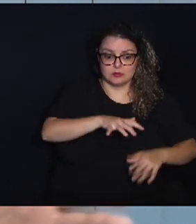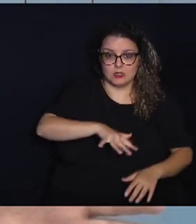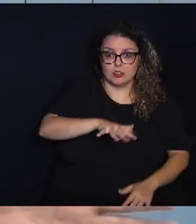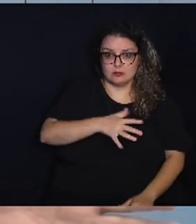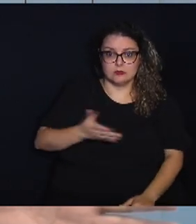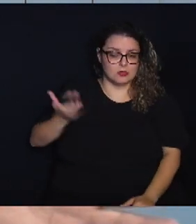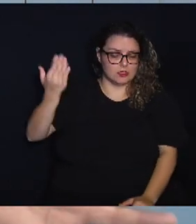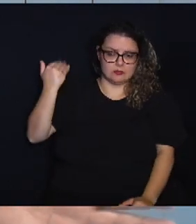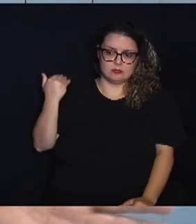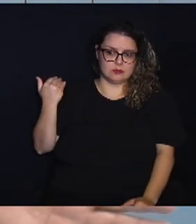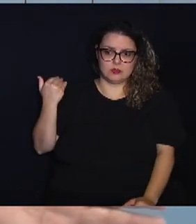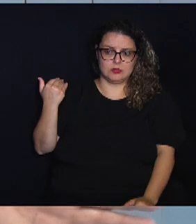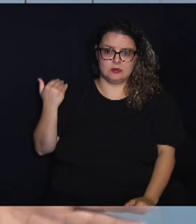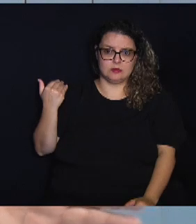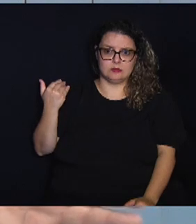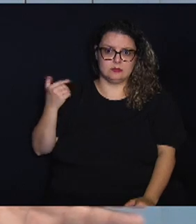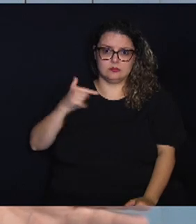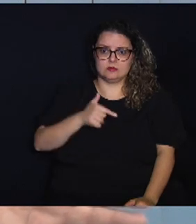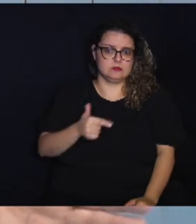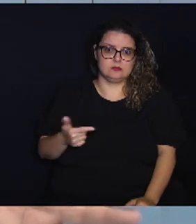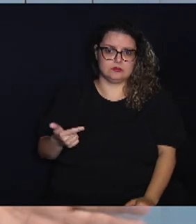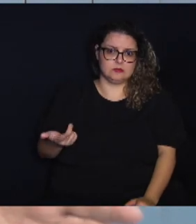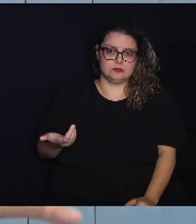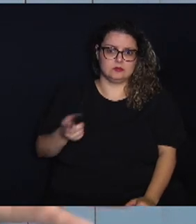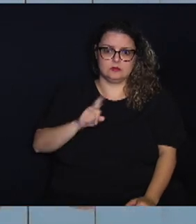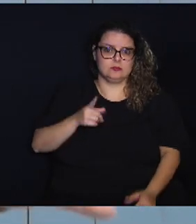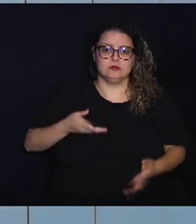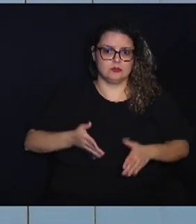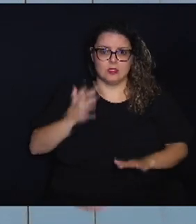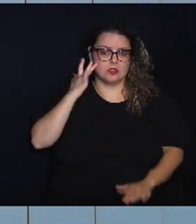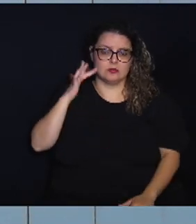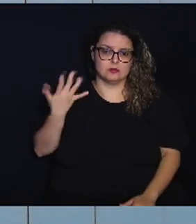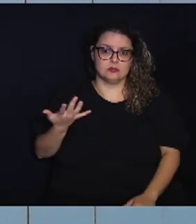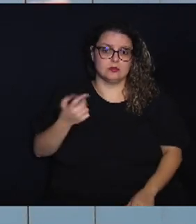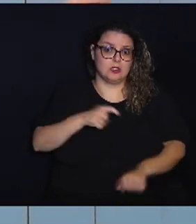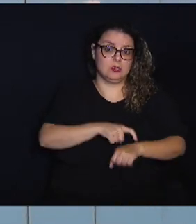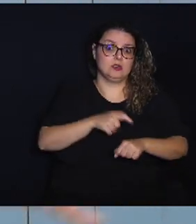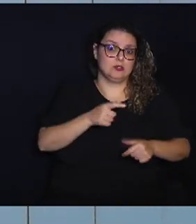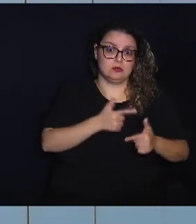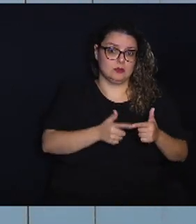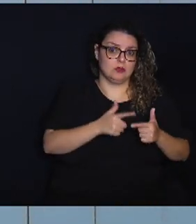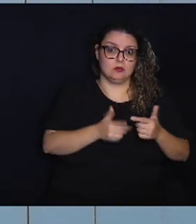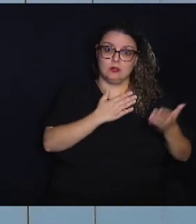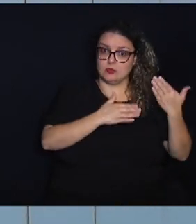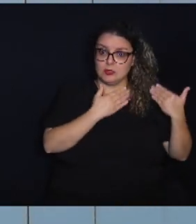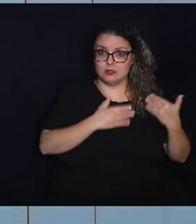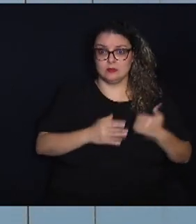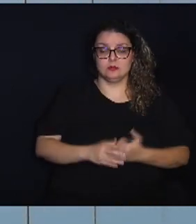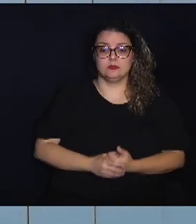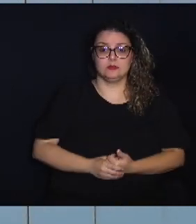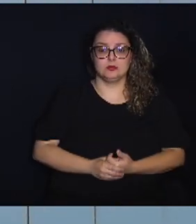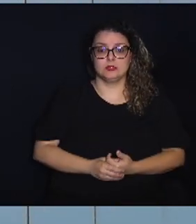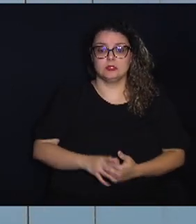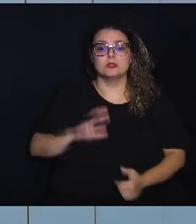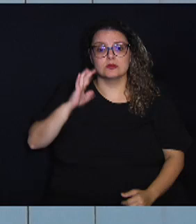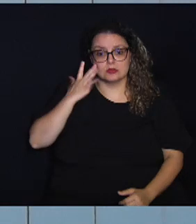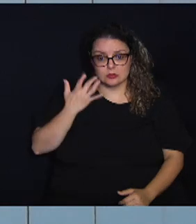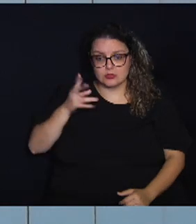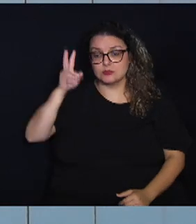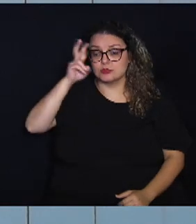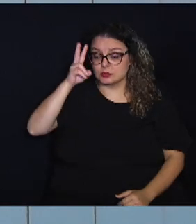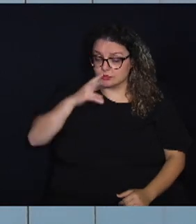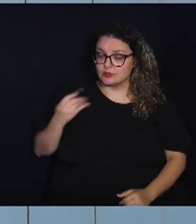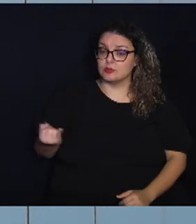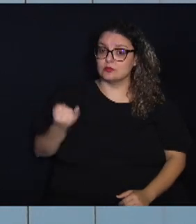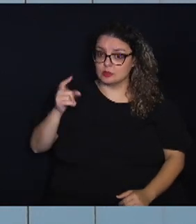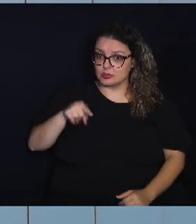naquela época muitos deles nem existiam ainda, nem nasceram, não sabem desse problema que existia lá atrás. Então eu acho que isso daí tem que ser relembrado, é